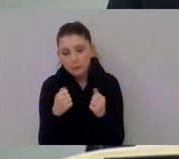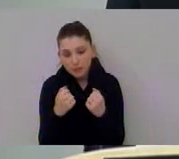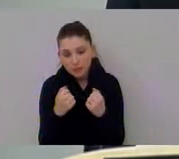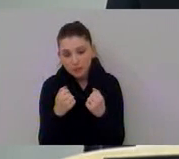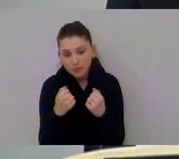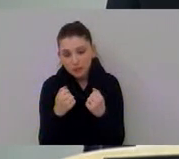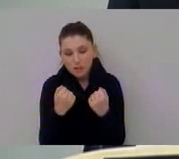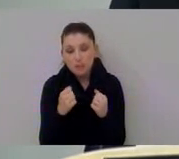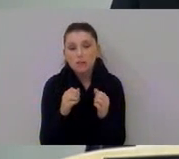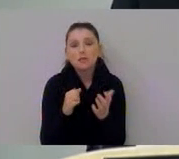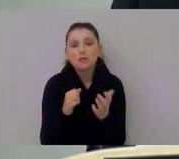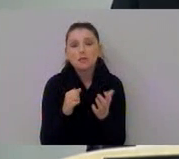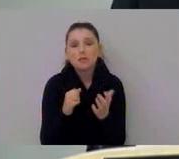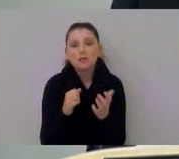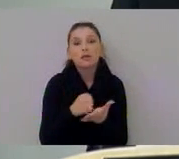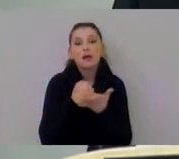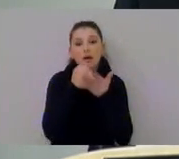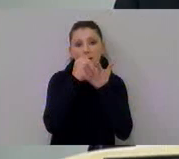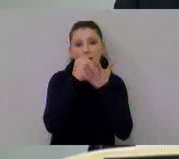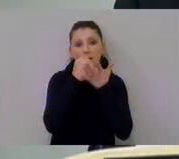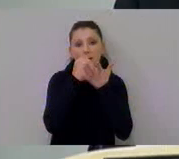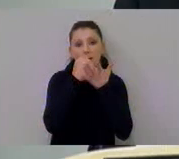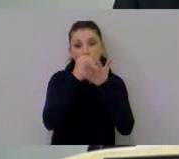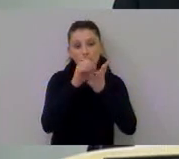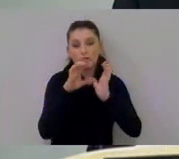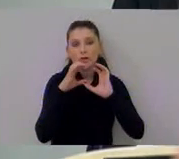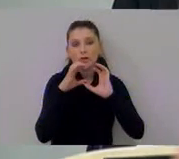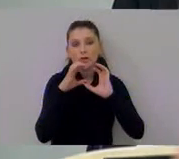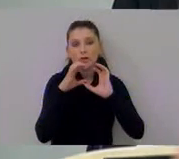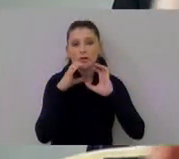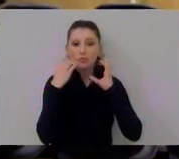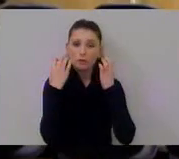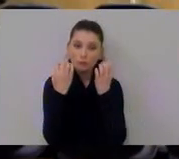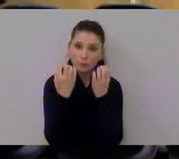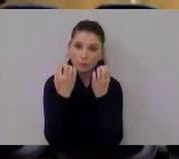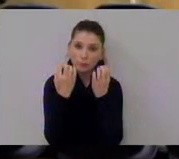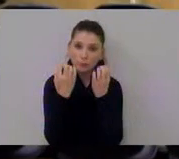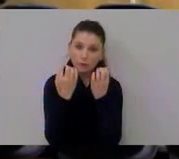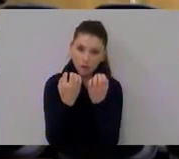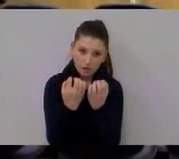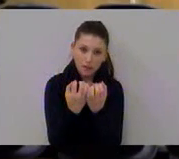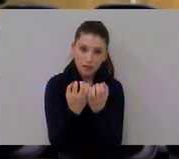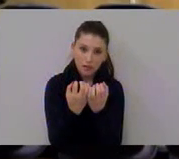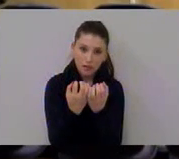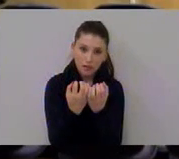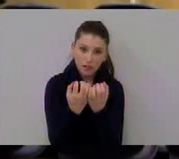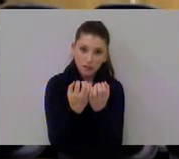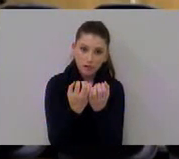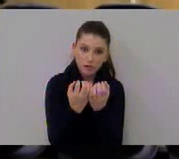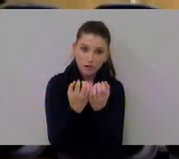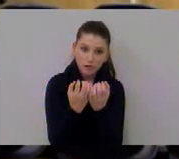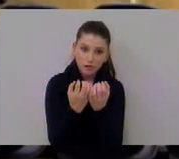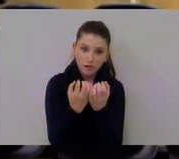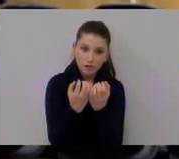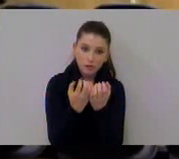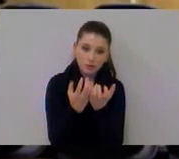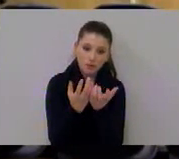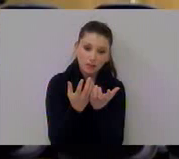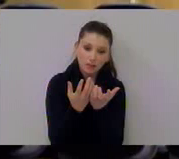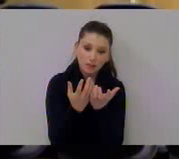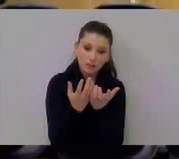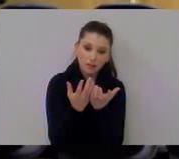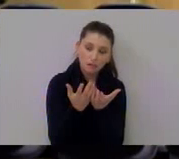comunidade para que possa ter um acesso com mais dignidade